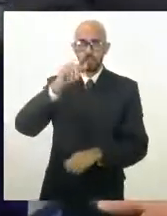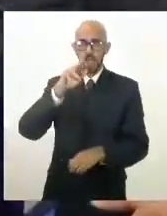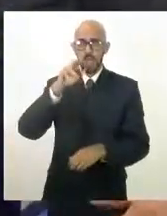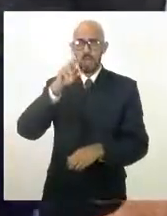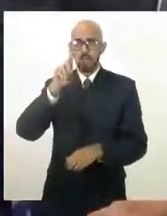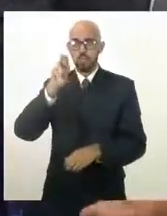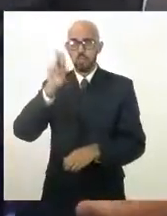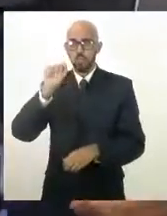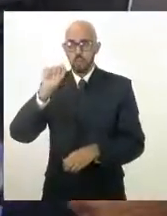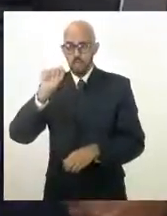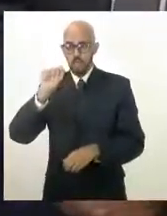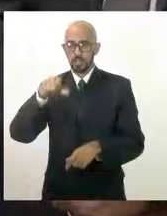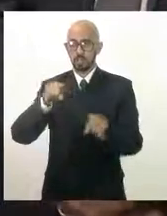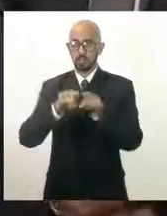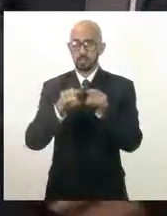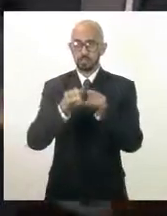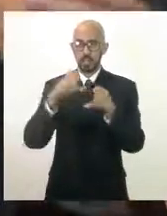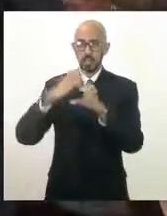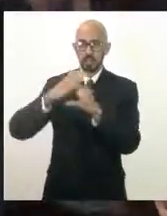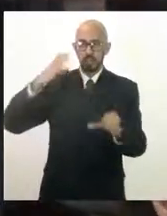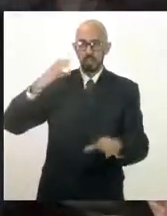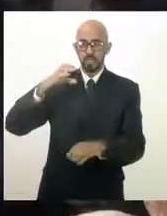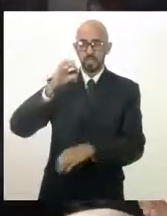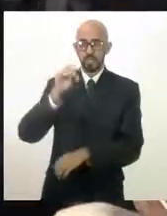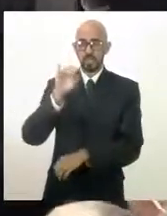e a engenheira Taila, por favor.